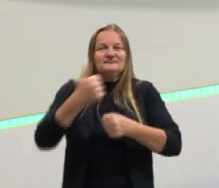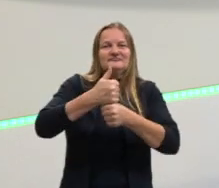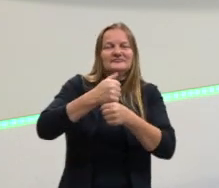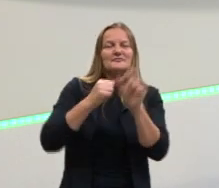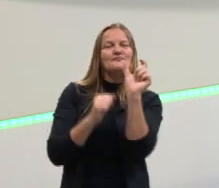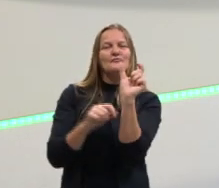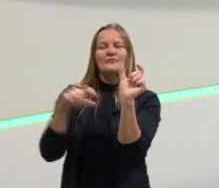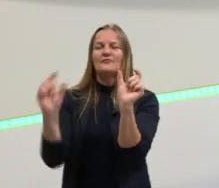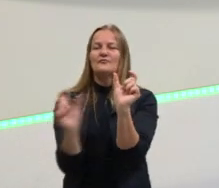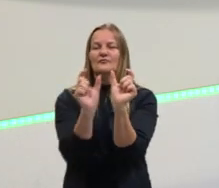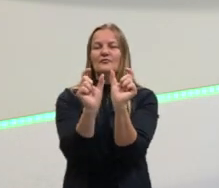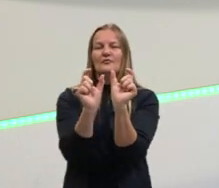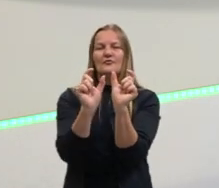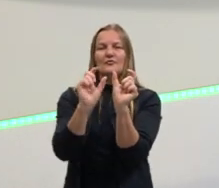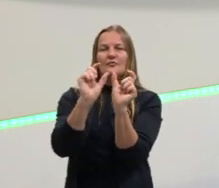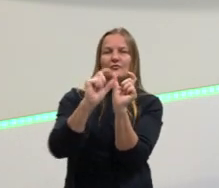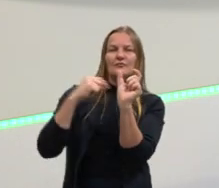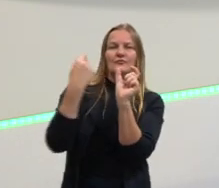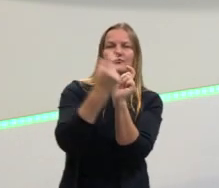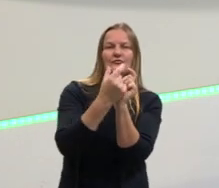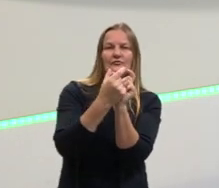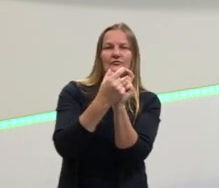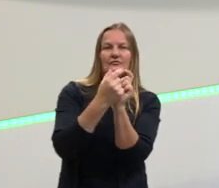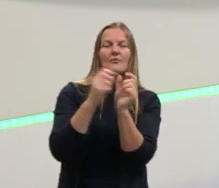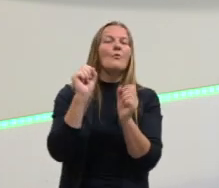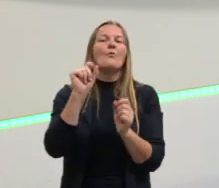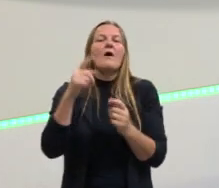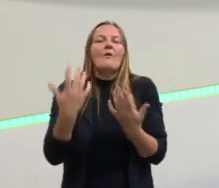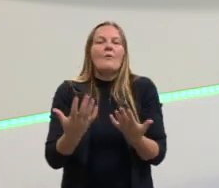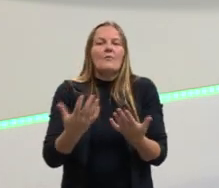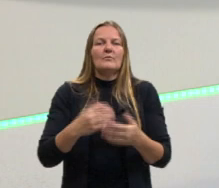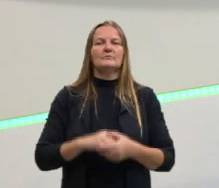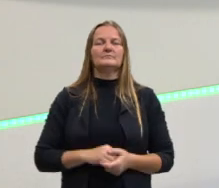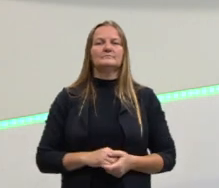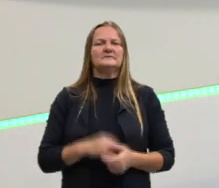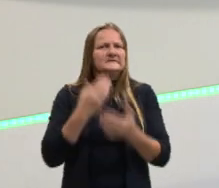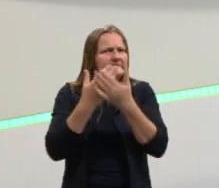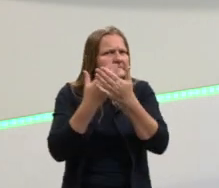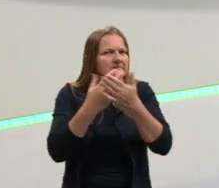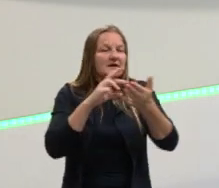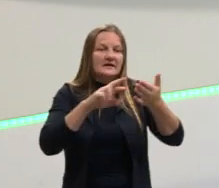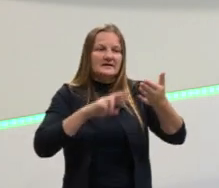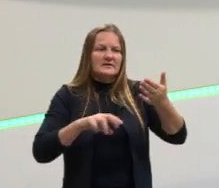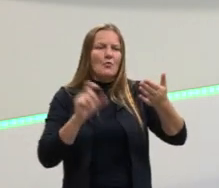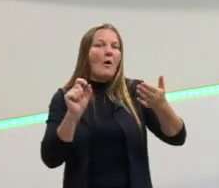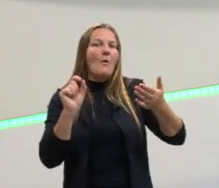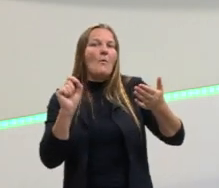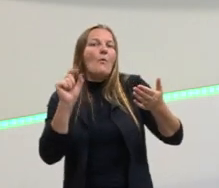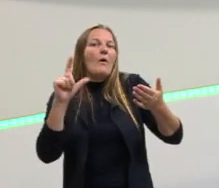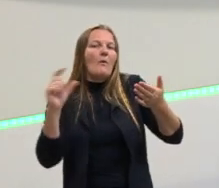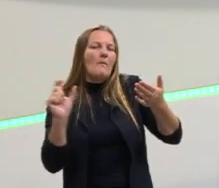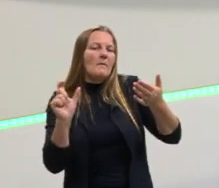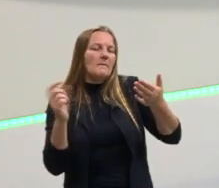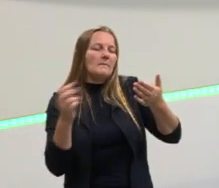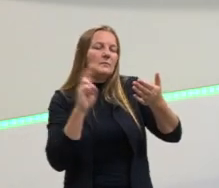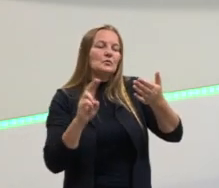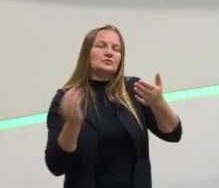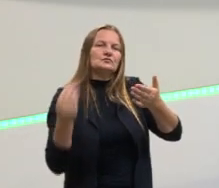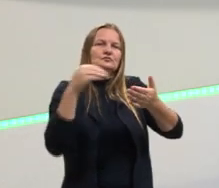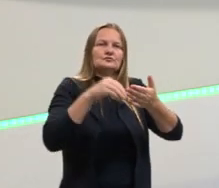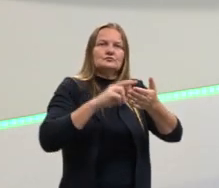outra e por qual outra E aí esse é um exercício que eu devo fazer quando estiver estudando lá para mim a redação nota 1.000 Tá